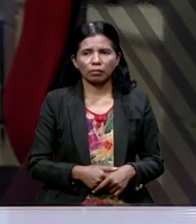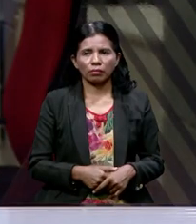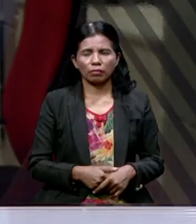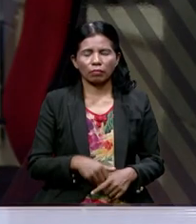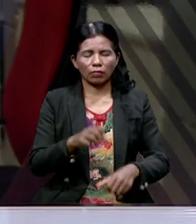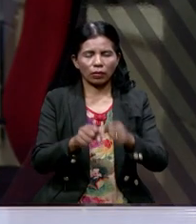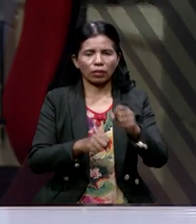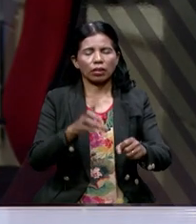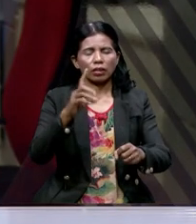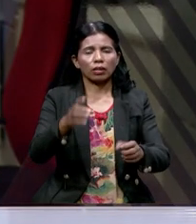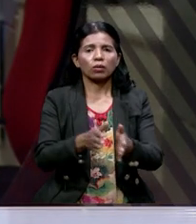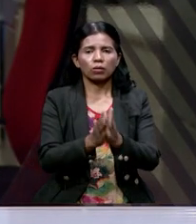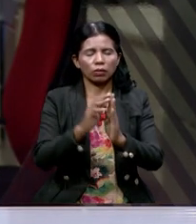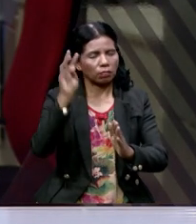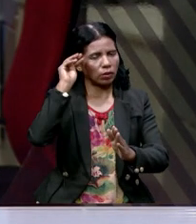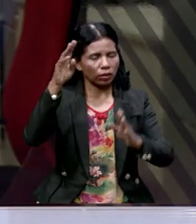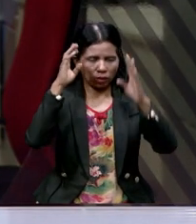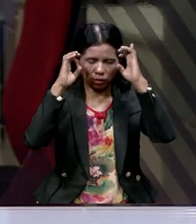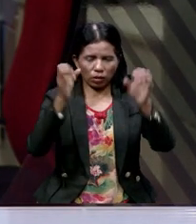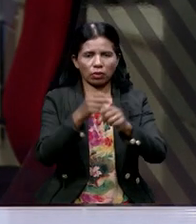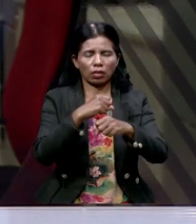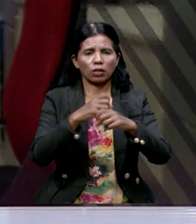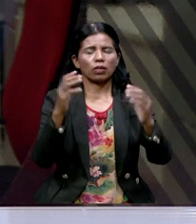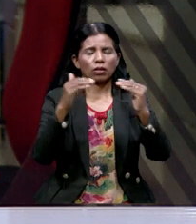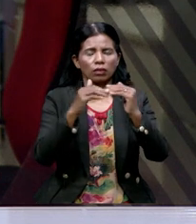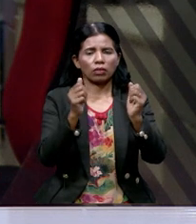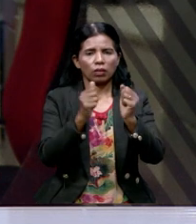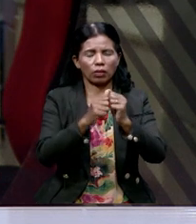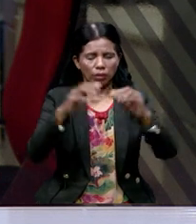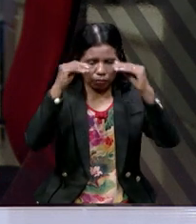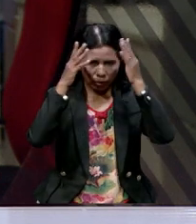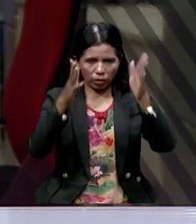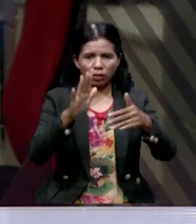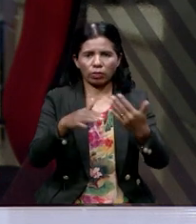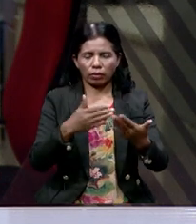Sociedade Civil, Russo, Ministro da Educação, na Torre ao Diálogo, ex-professor contratado Cira.